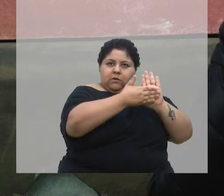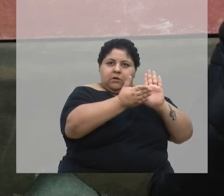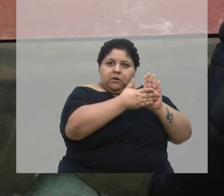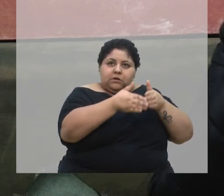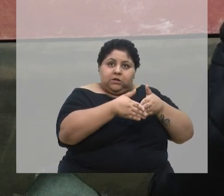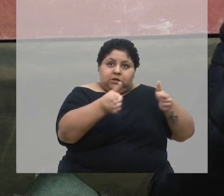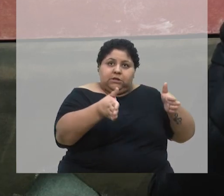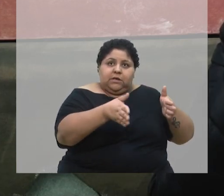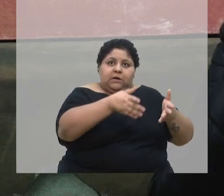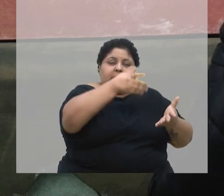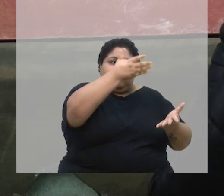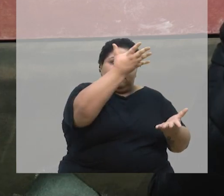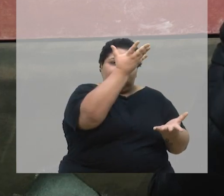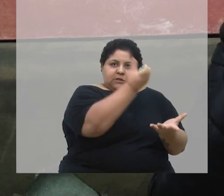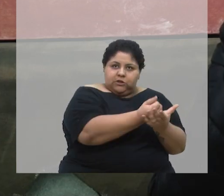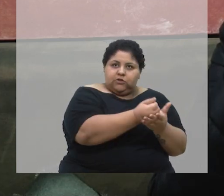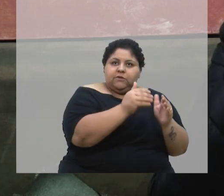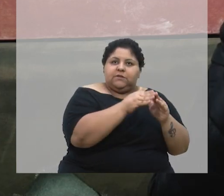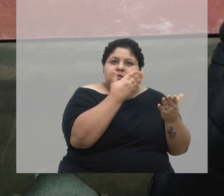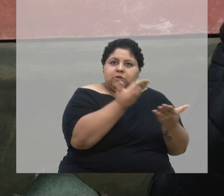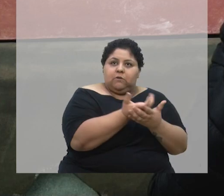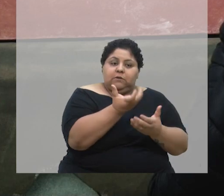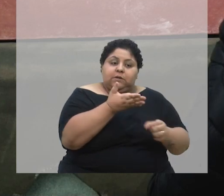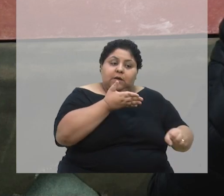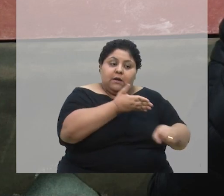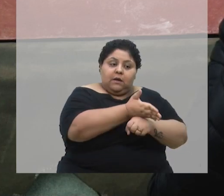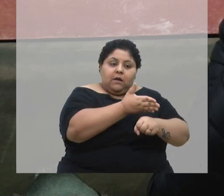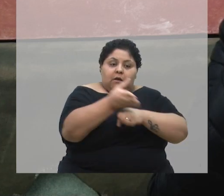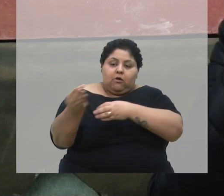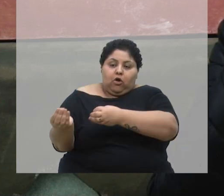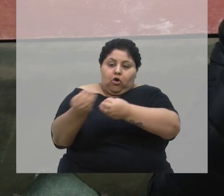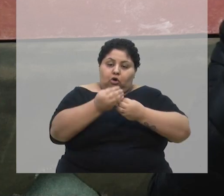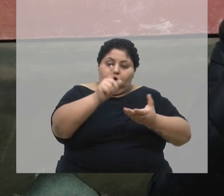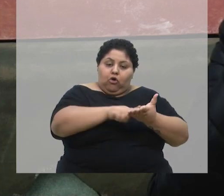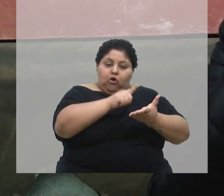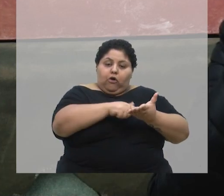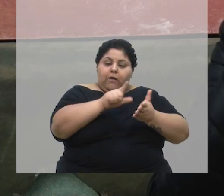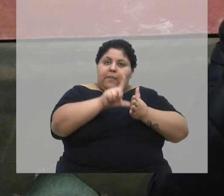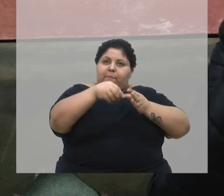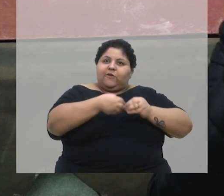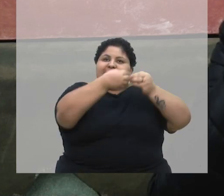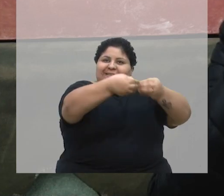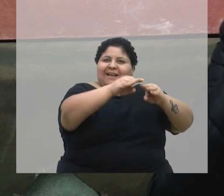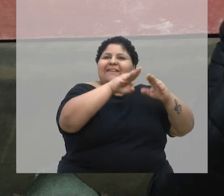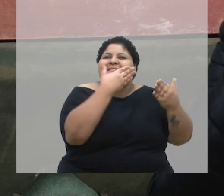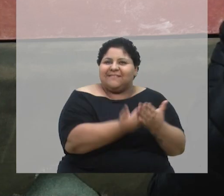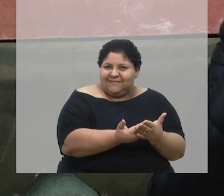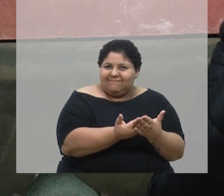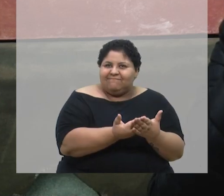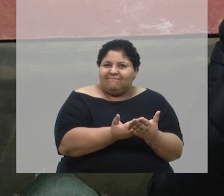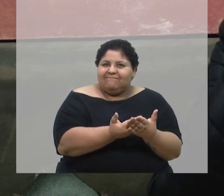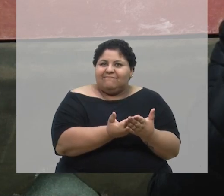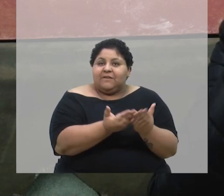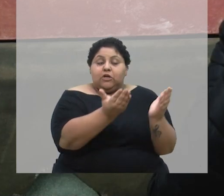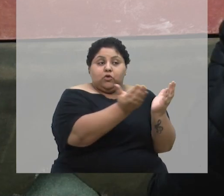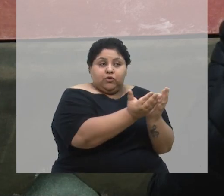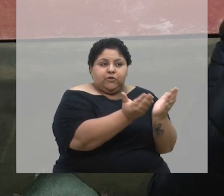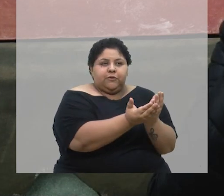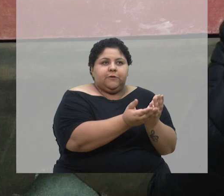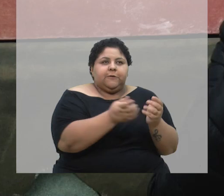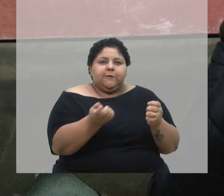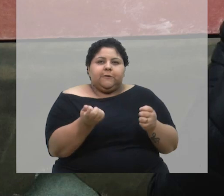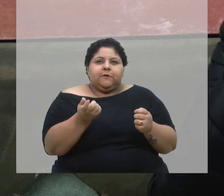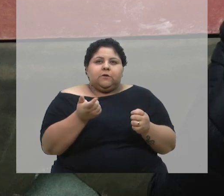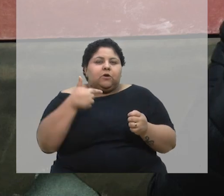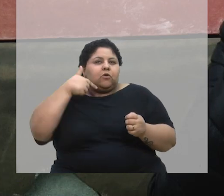abre inscrições para as escolas que desejam participar. Adquire os livros e entrega para as escolas. Assim, os estudantes,